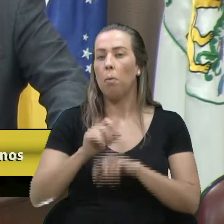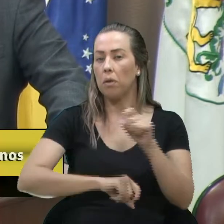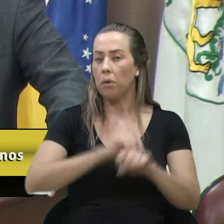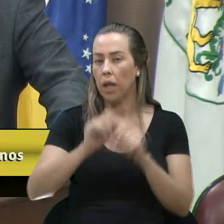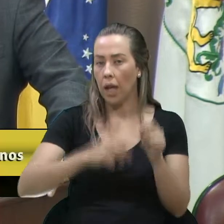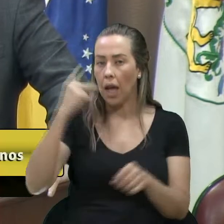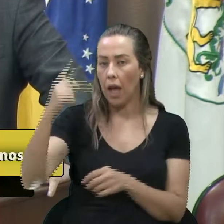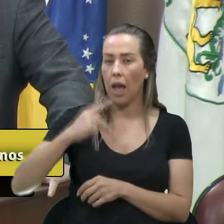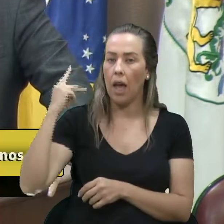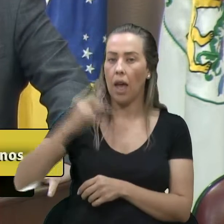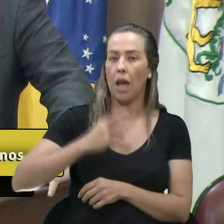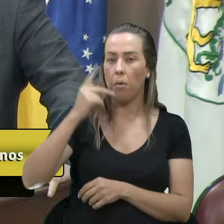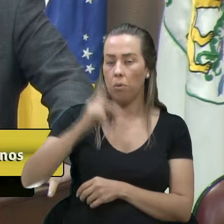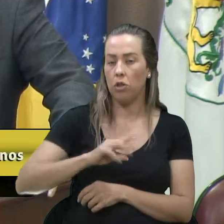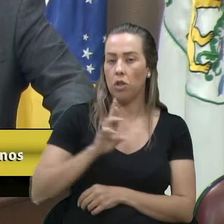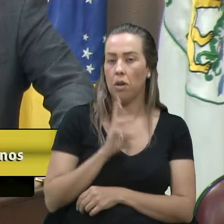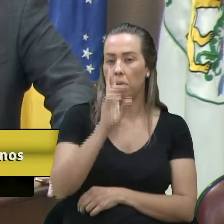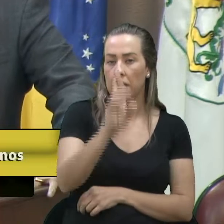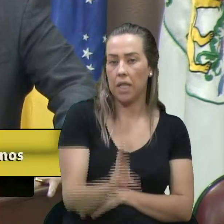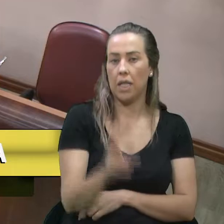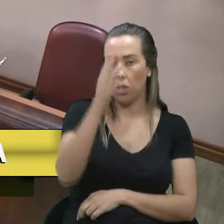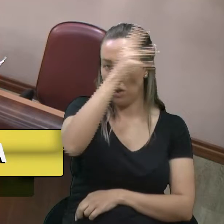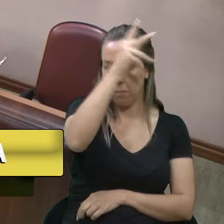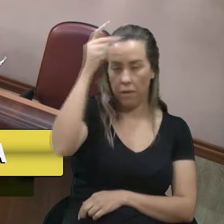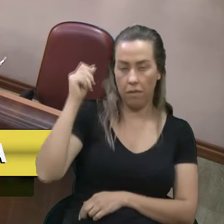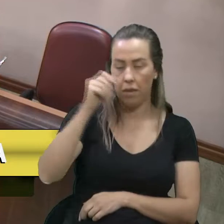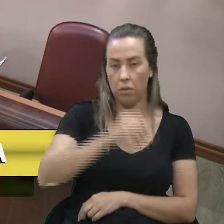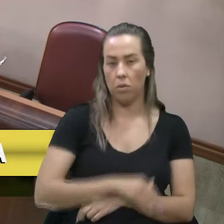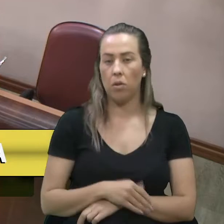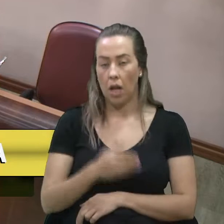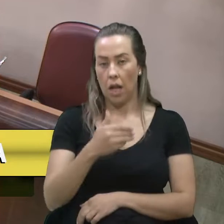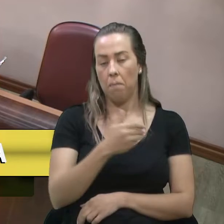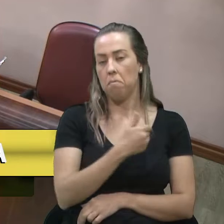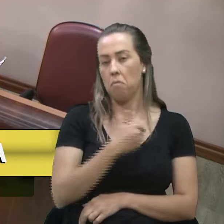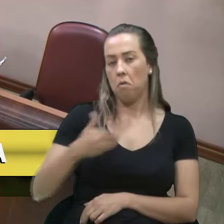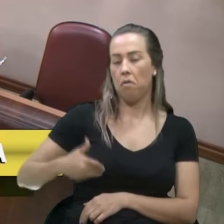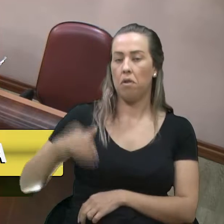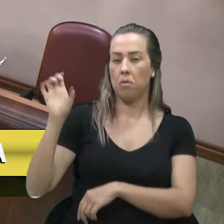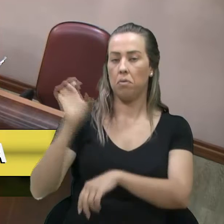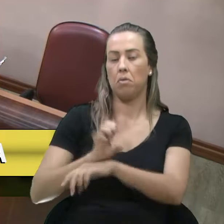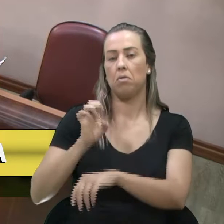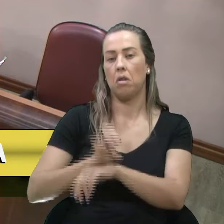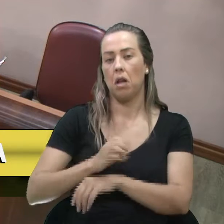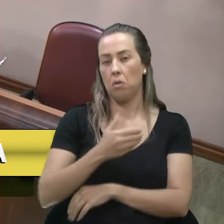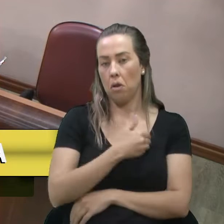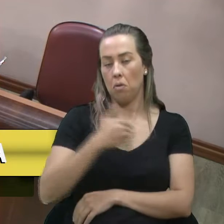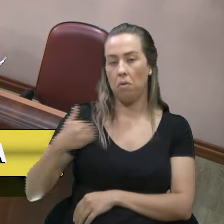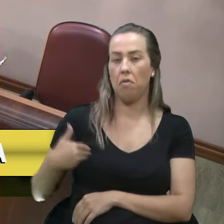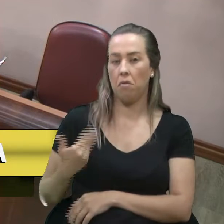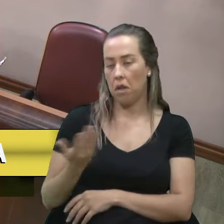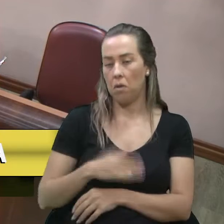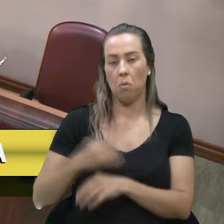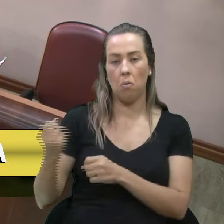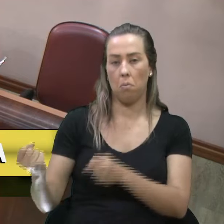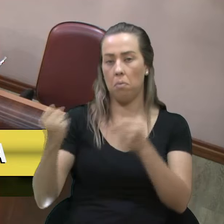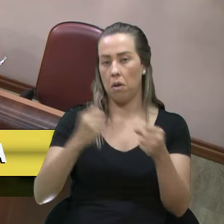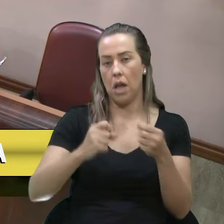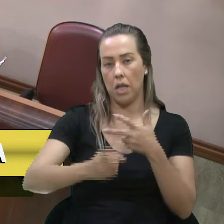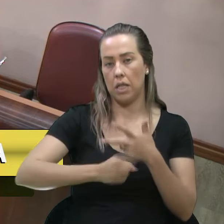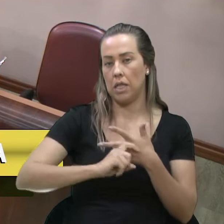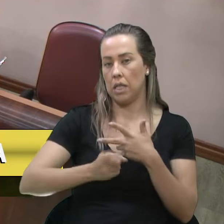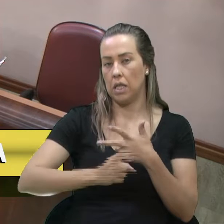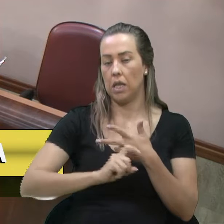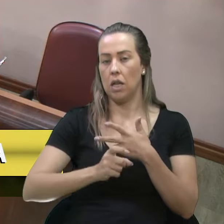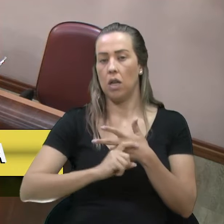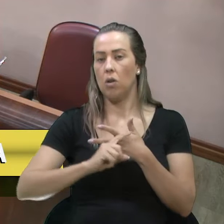governantes. O culpado é o governo estadual, o culpado é o poder público, o poder executivo, o